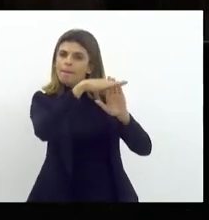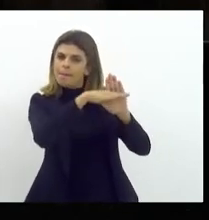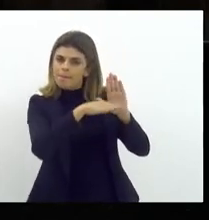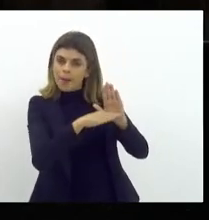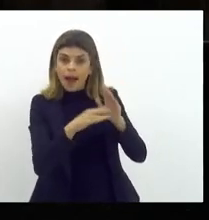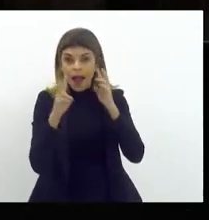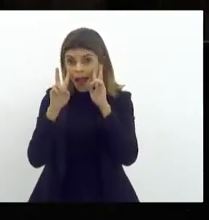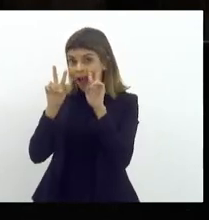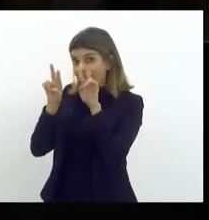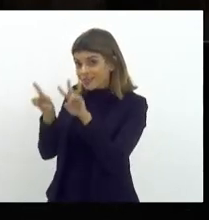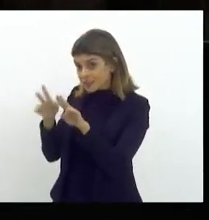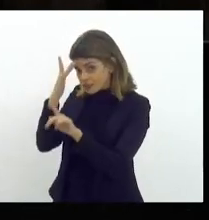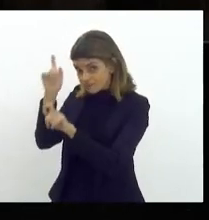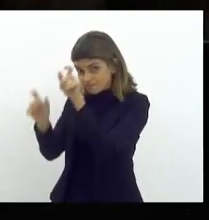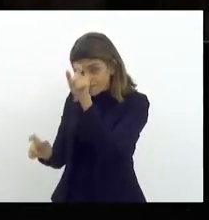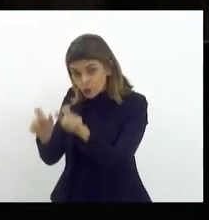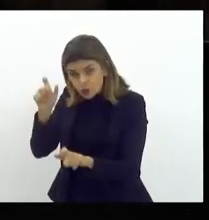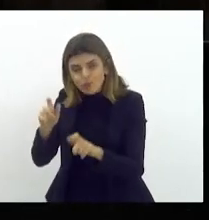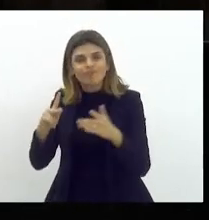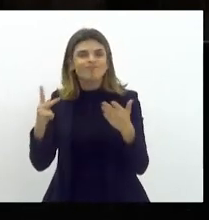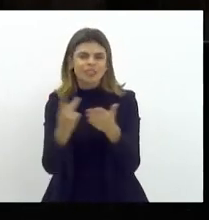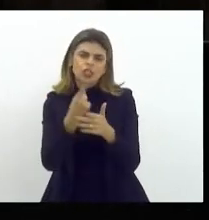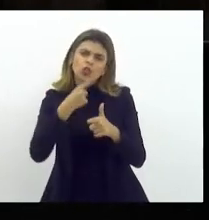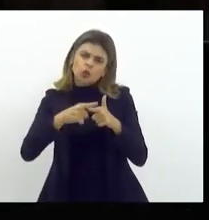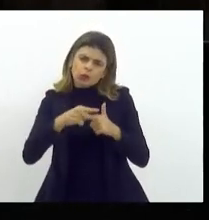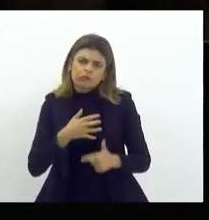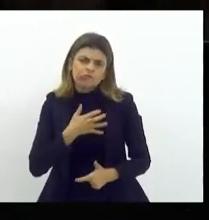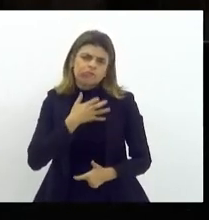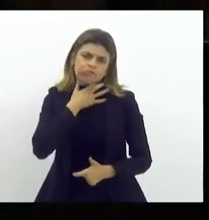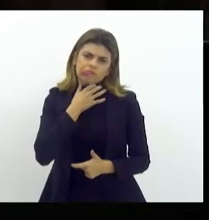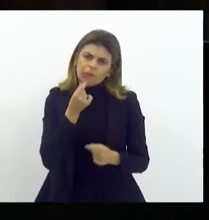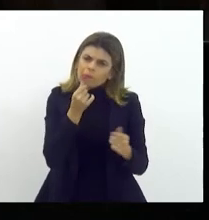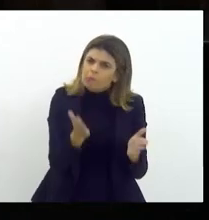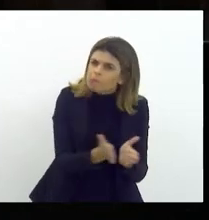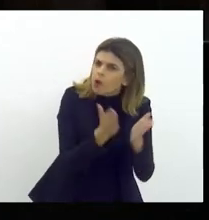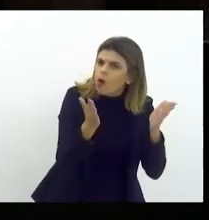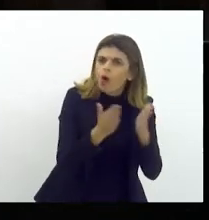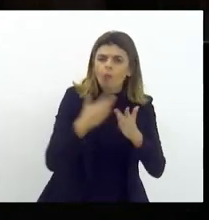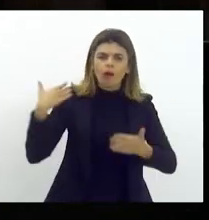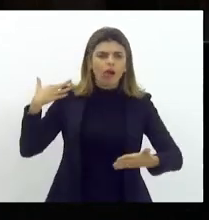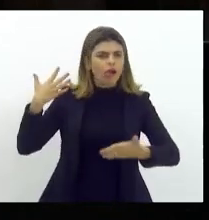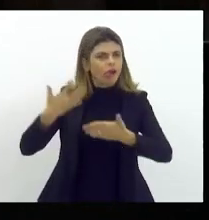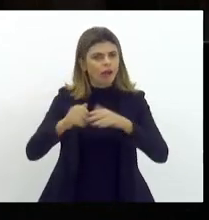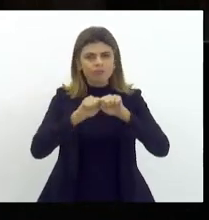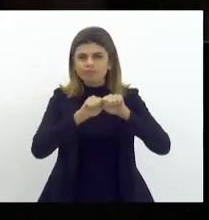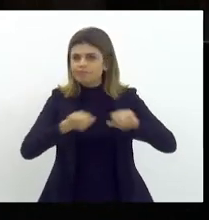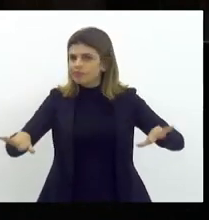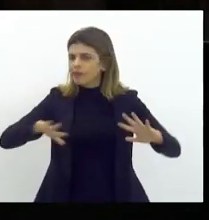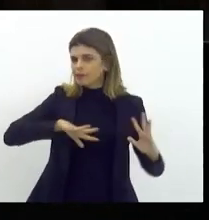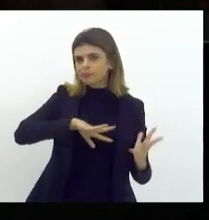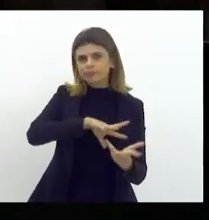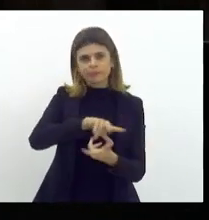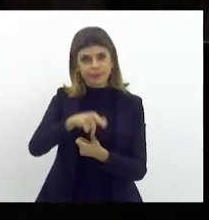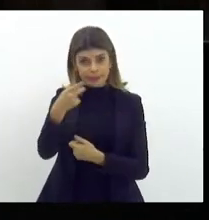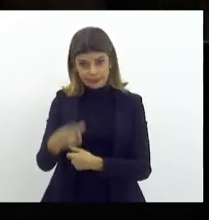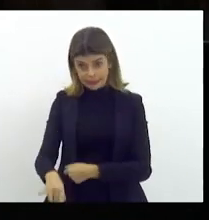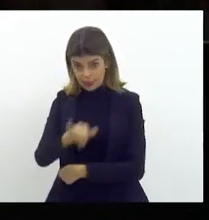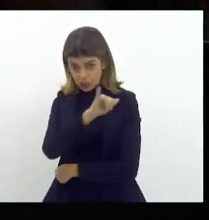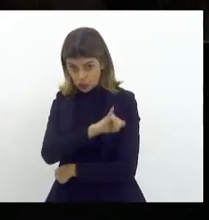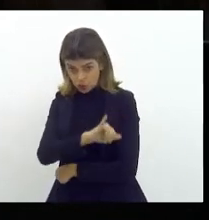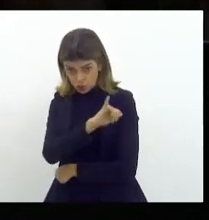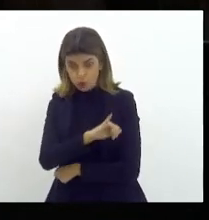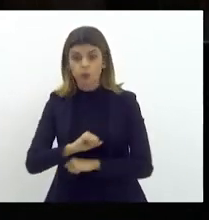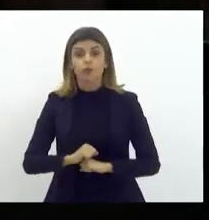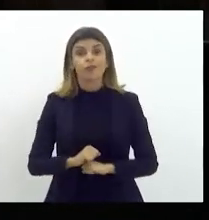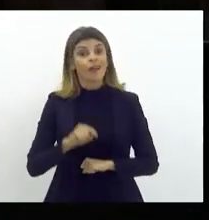às populações mais vulneráveis em situação de emergência decorrente de epidemia ajustado do Rio de Janeiro ora o programa